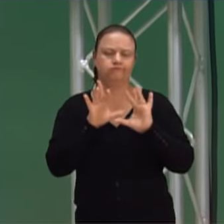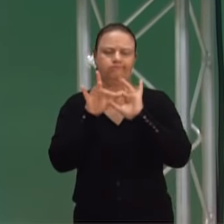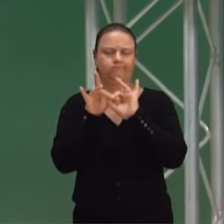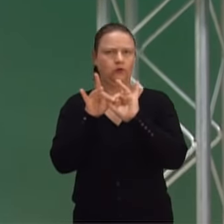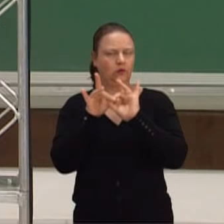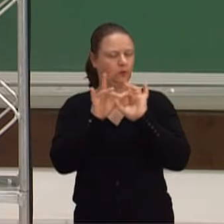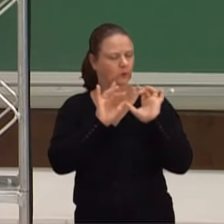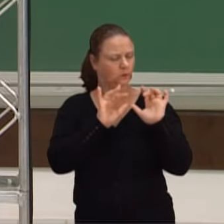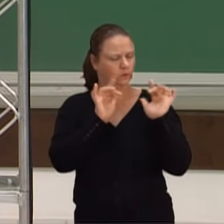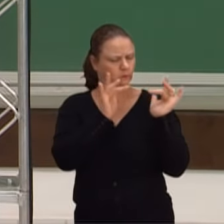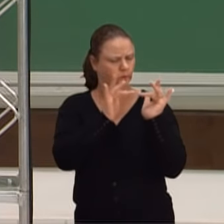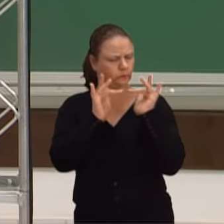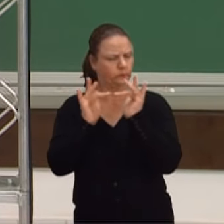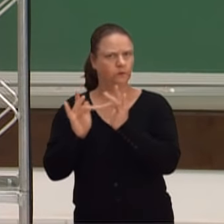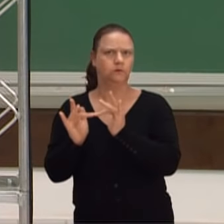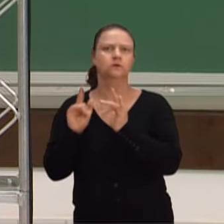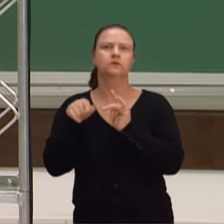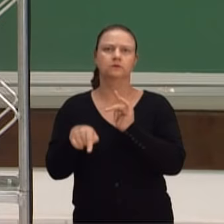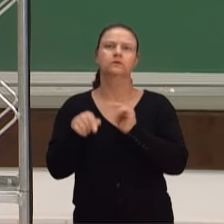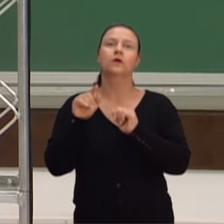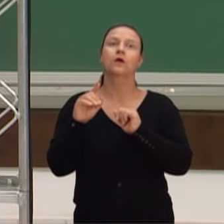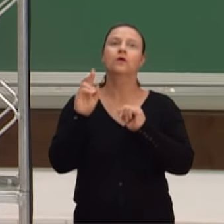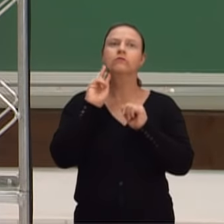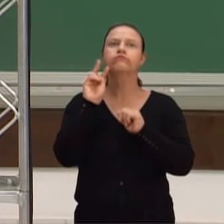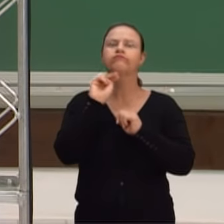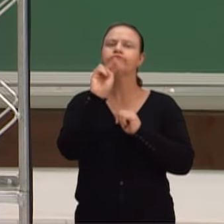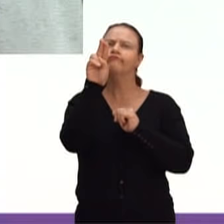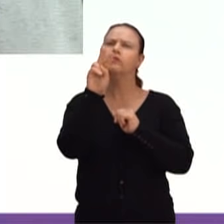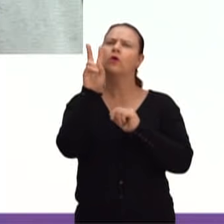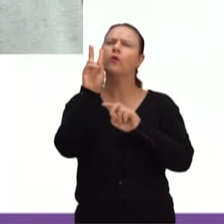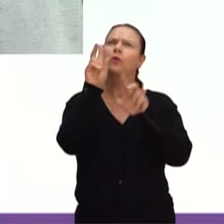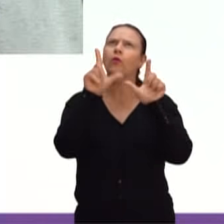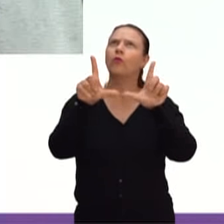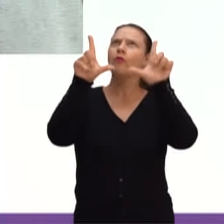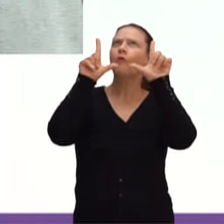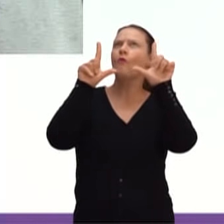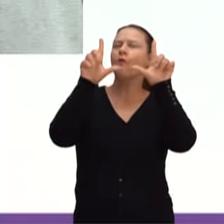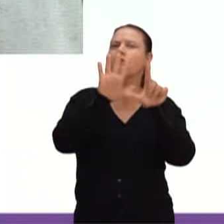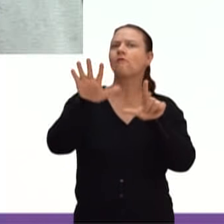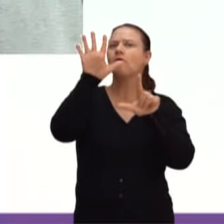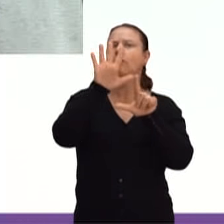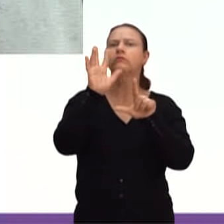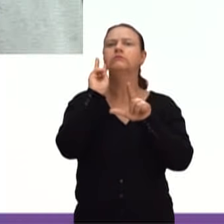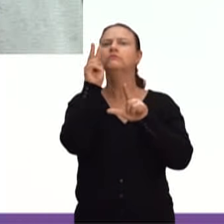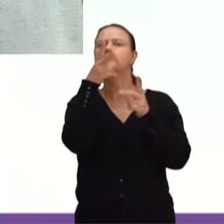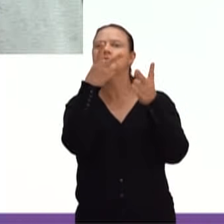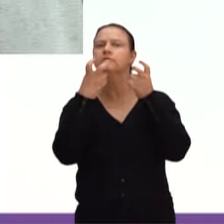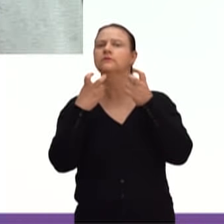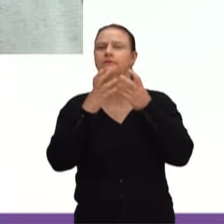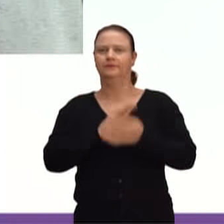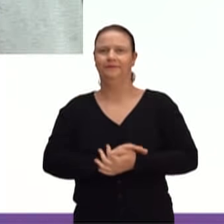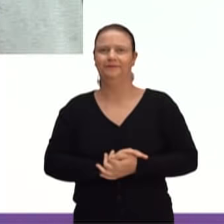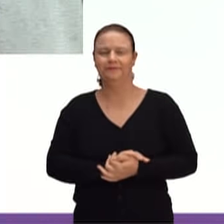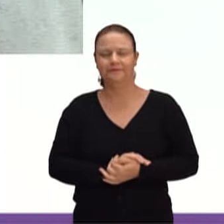Bora começar? Tem uma imagem para você analisar aqui primeiro. Dê uma boa olhada nessa imagem aí.